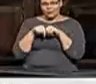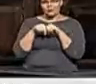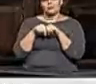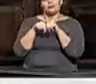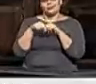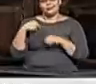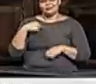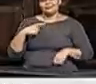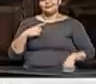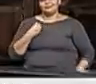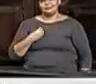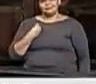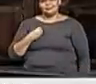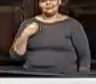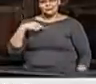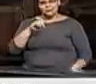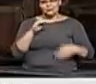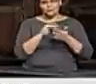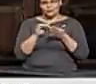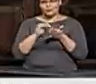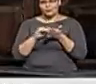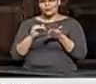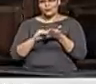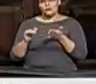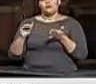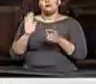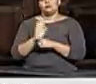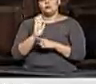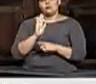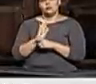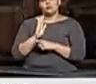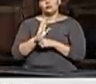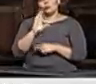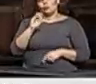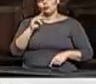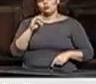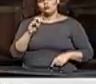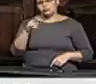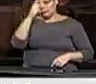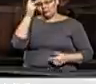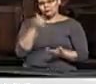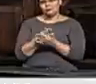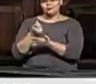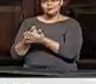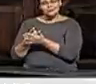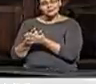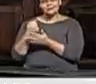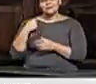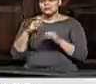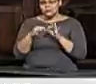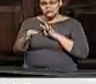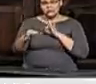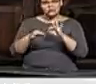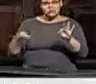gente ocupava na Secretaria de Defesa do Consumidor. Mediu todas as